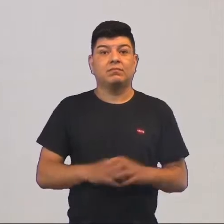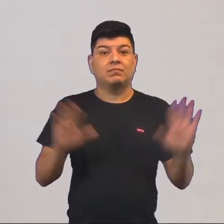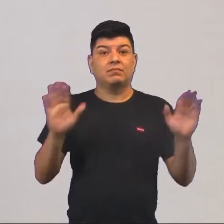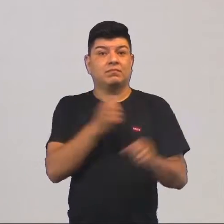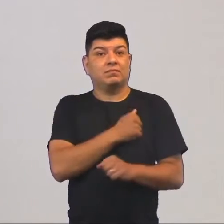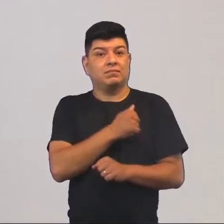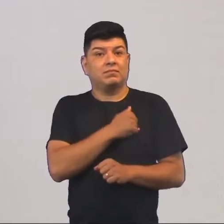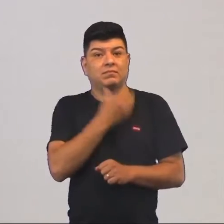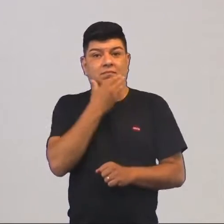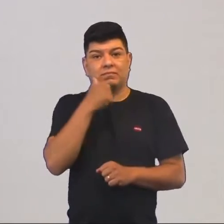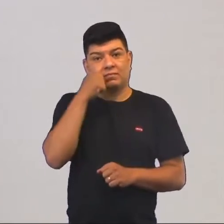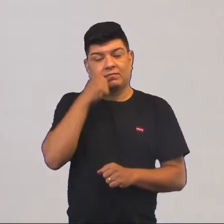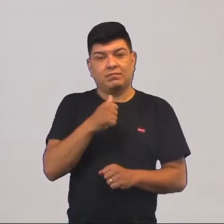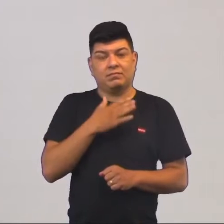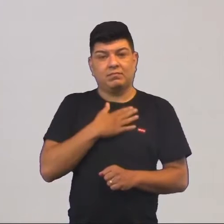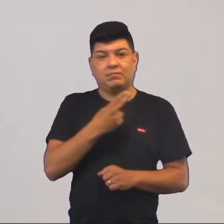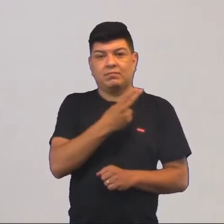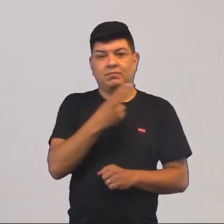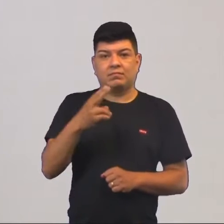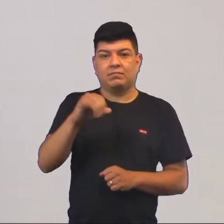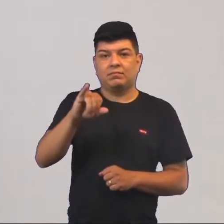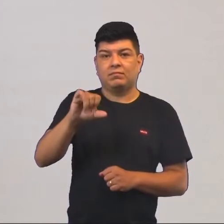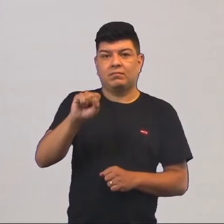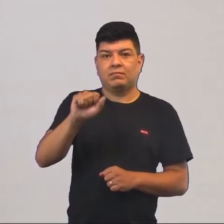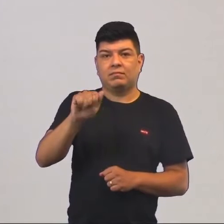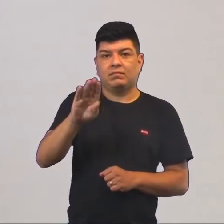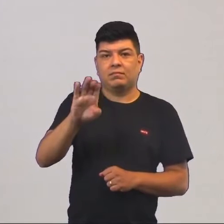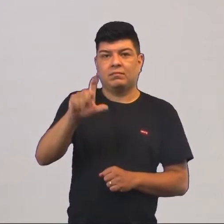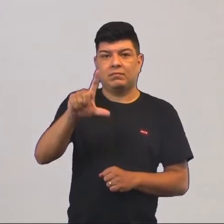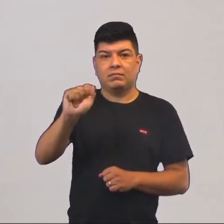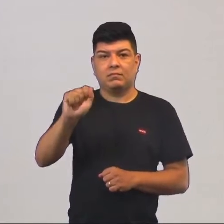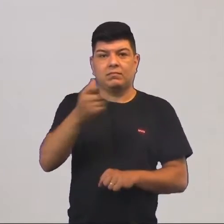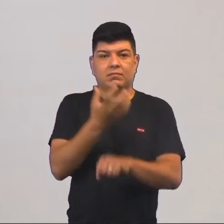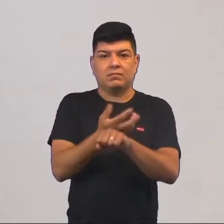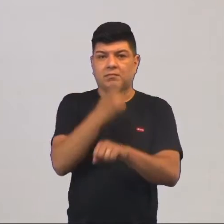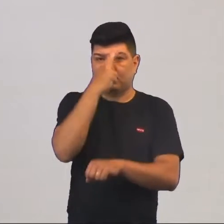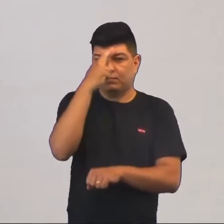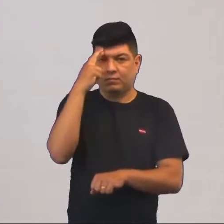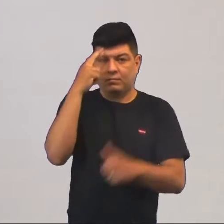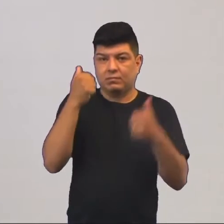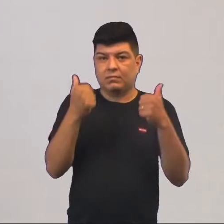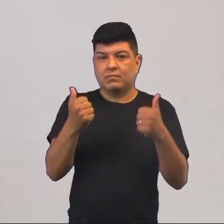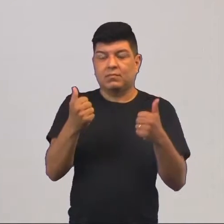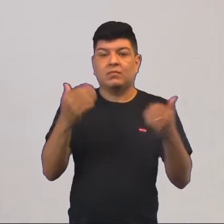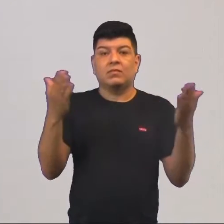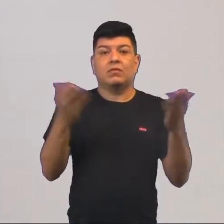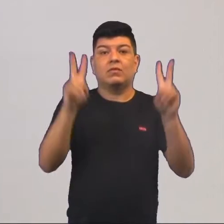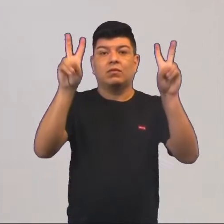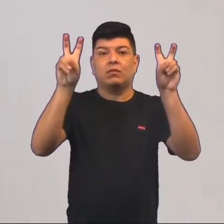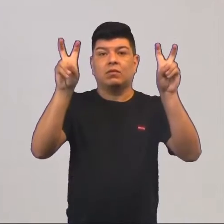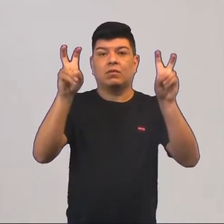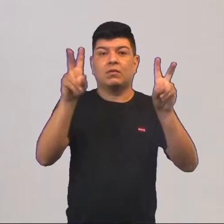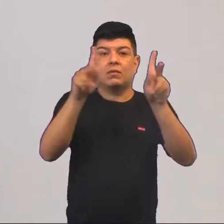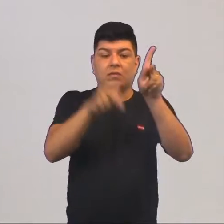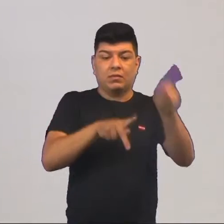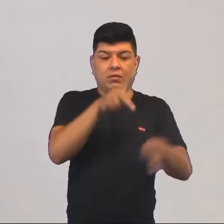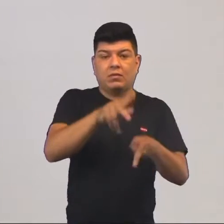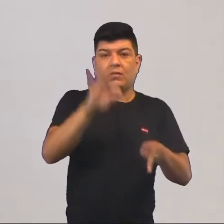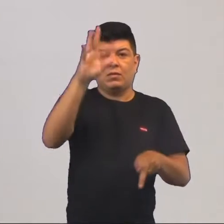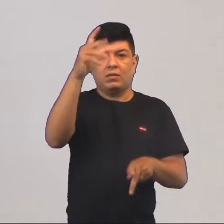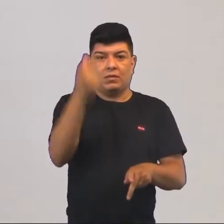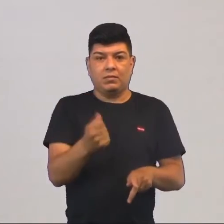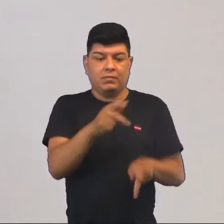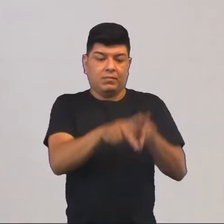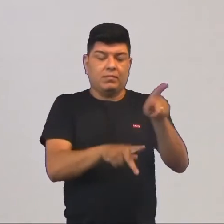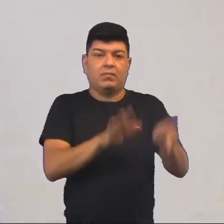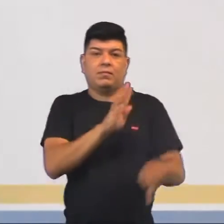Olá, alunas e alunos, eu sou a professora Isabelle de História. Na aula de hoje, nós vamos falar de povos africanos, dando ênfase ao povo hebreu.